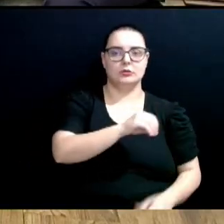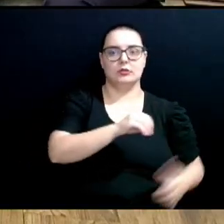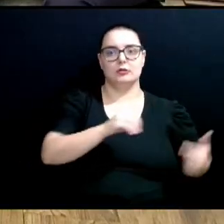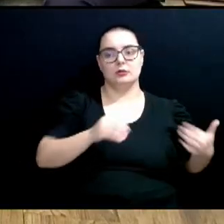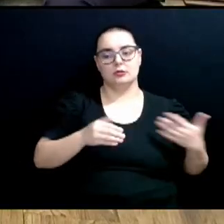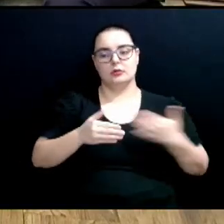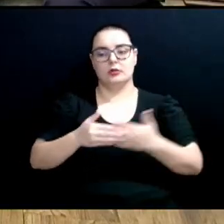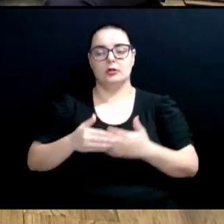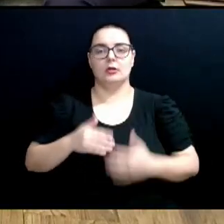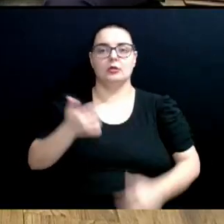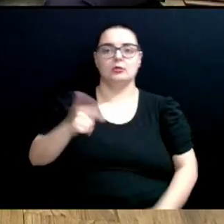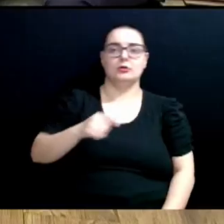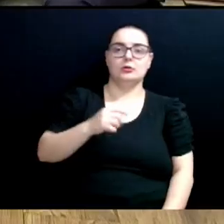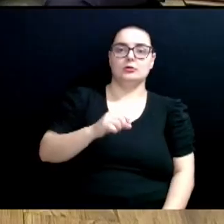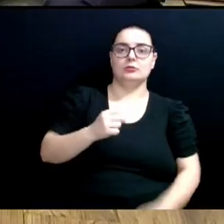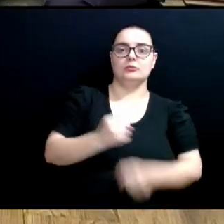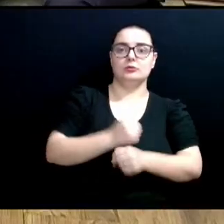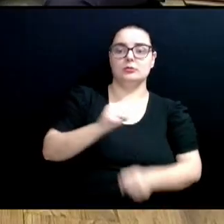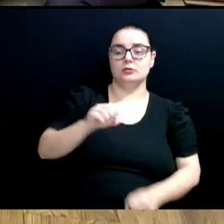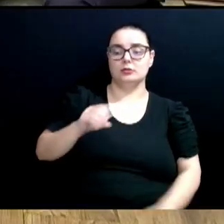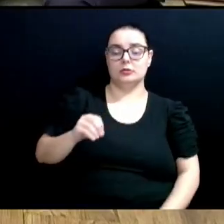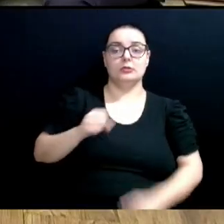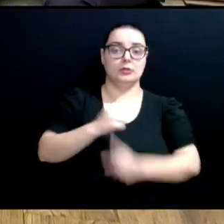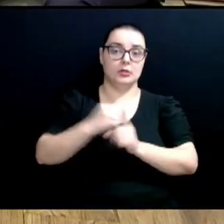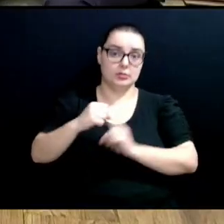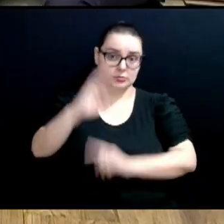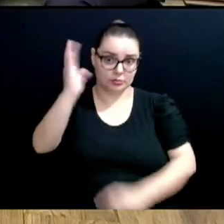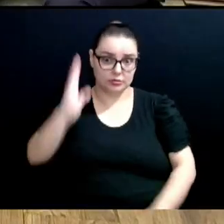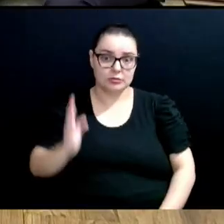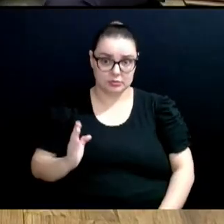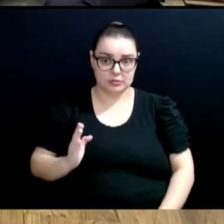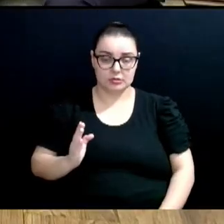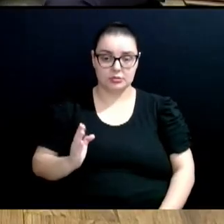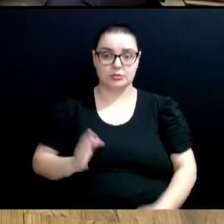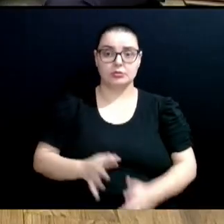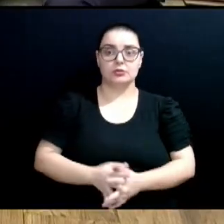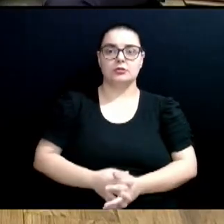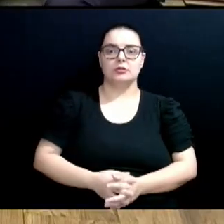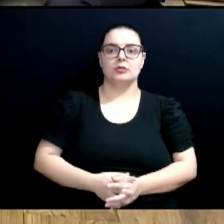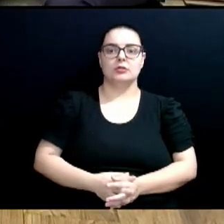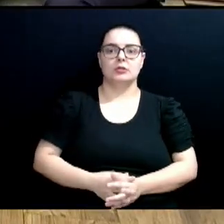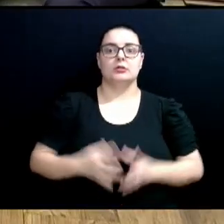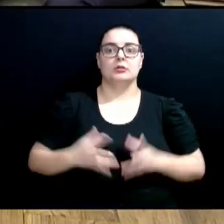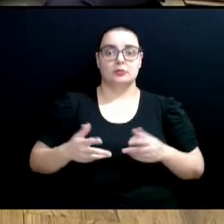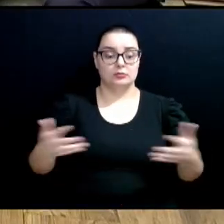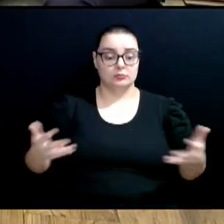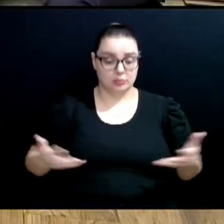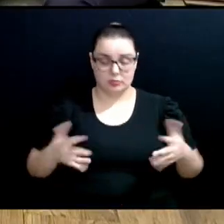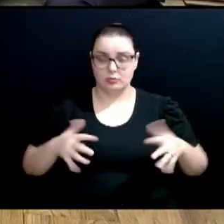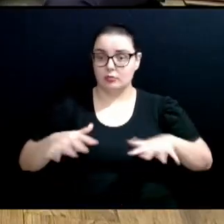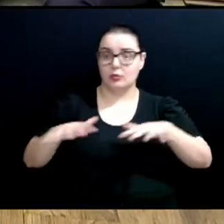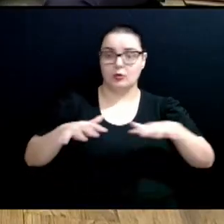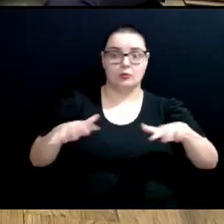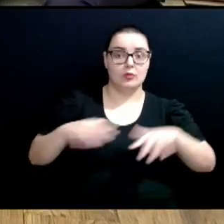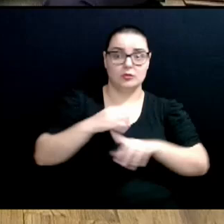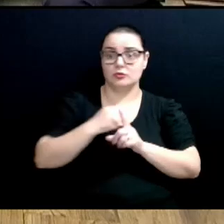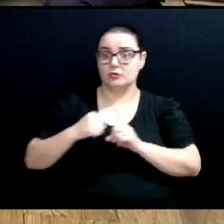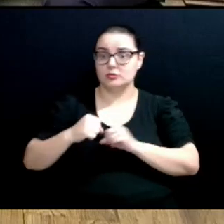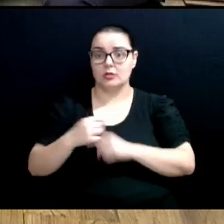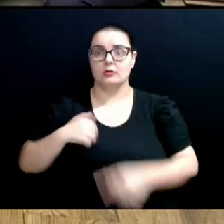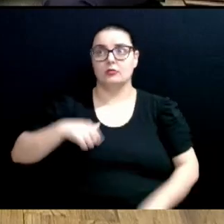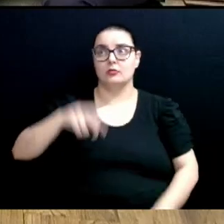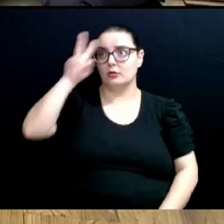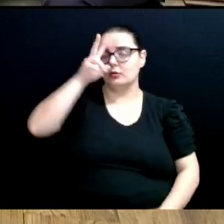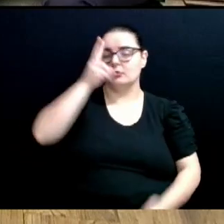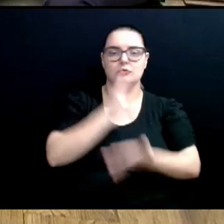sociedade brasileira, né? Então toda aquela efervescência de movimentos sociais, eu lembro sempre que a